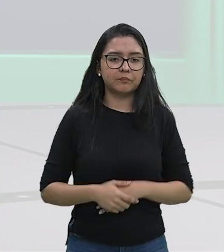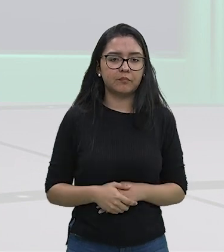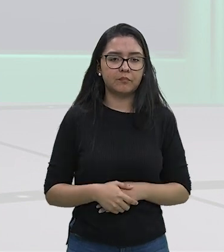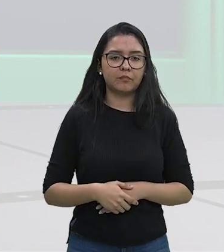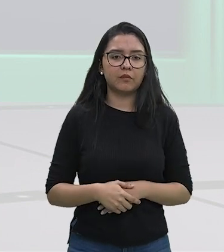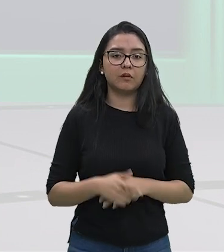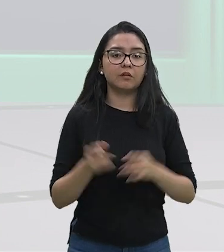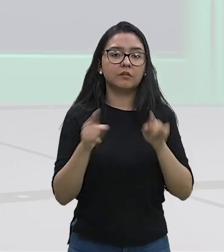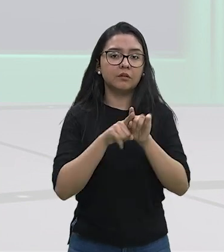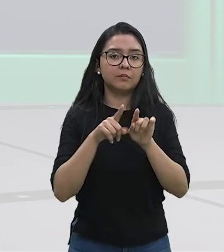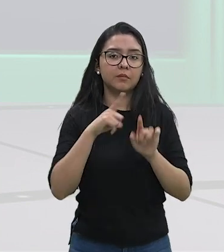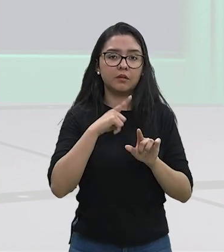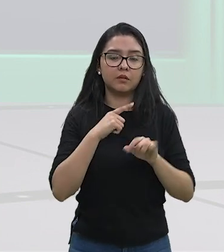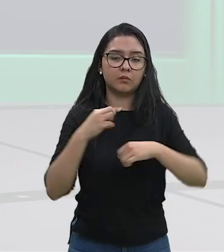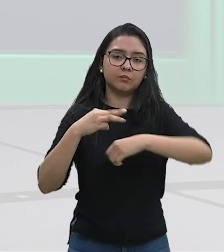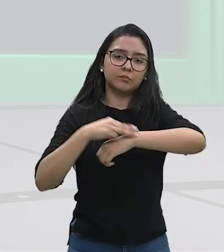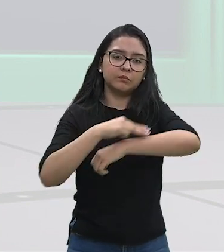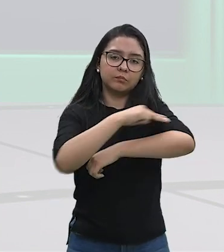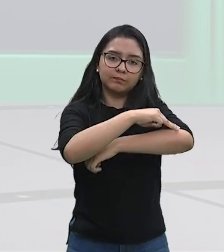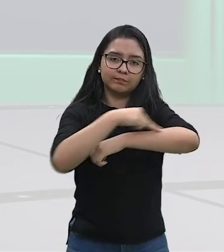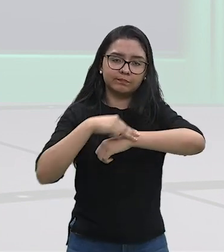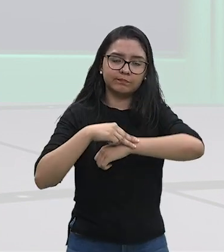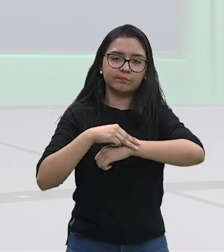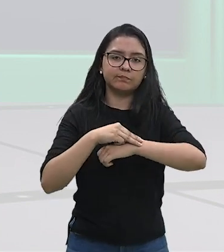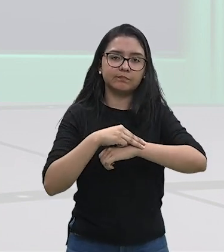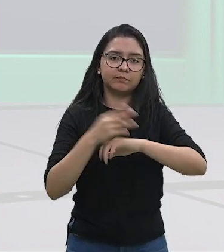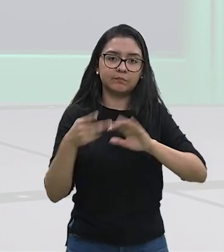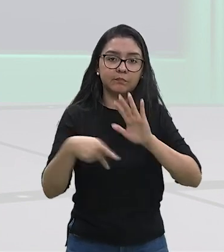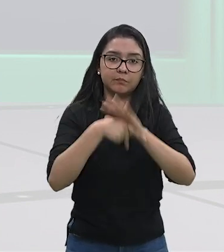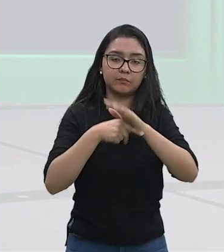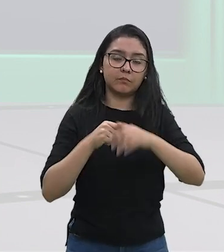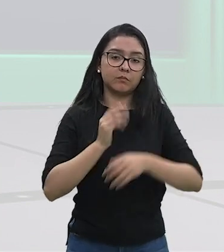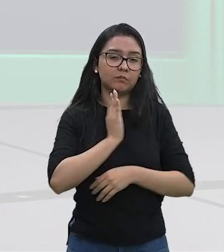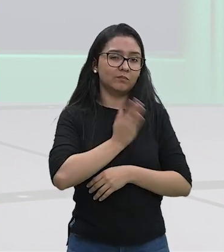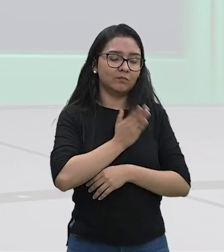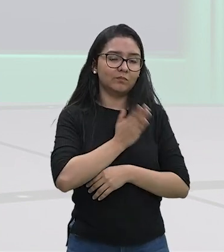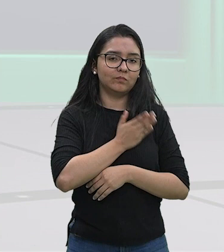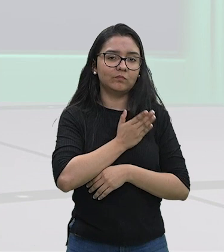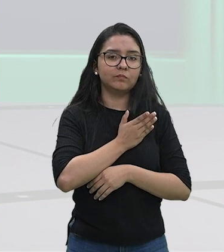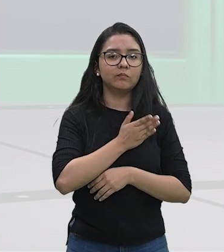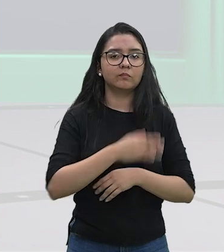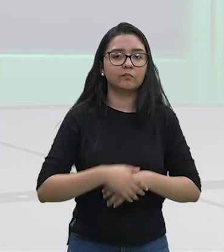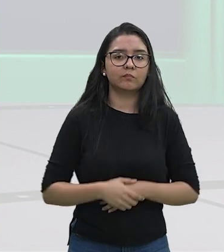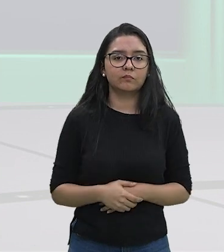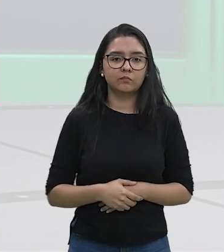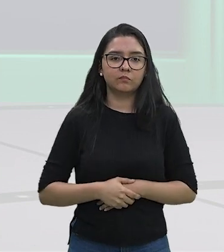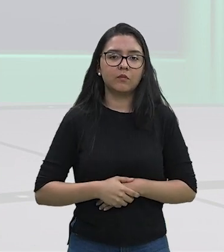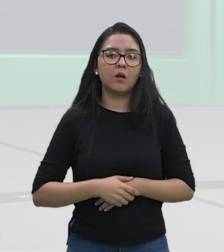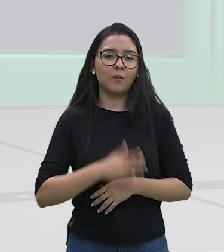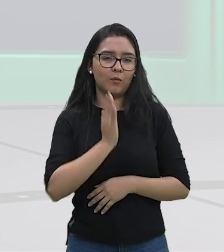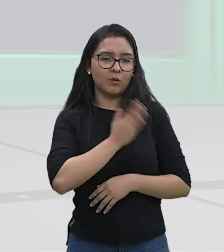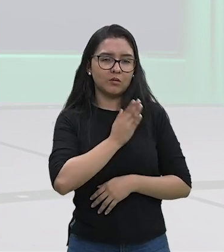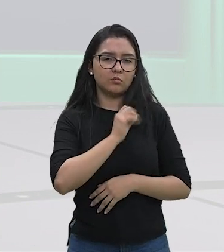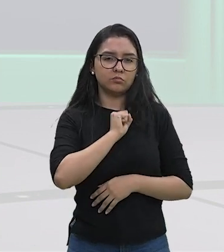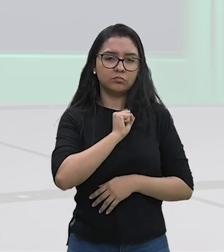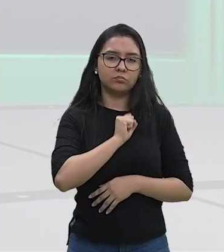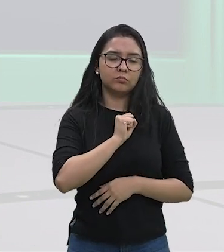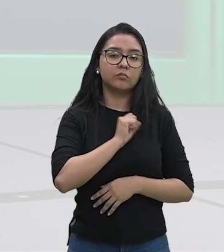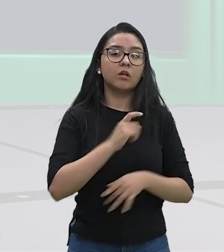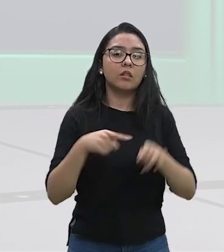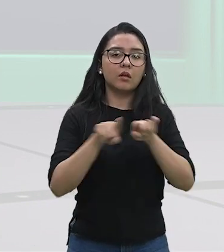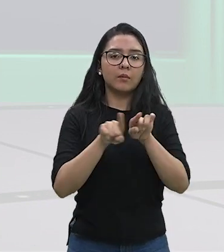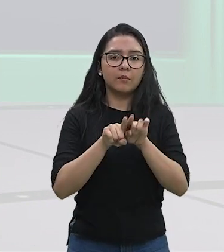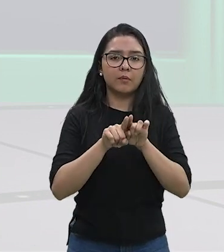tem o muscular cardíaco, também é estriado, que vai aí fazer as contrações do nosso coração, que